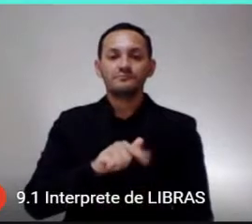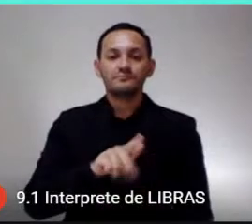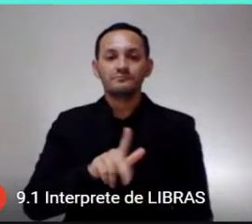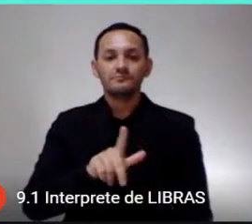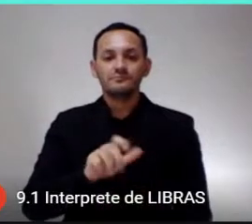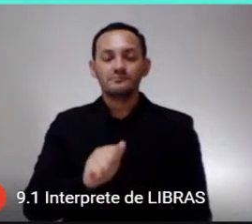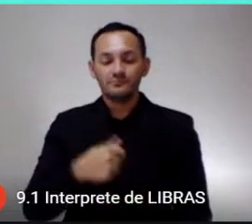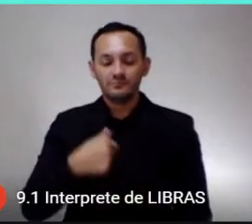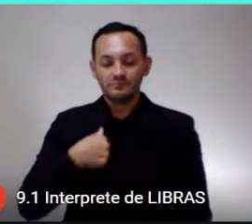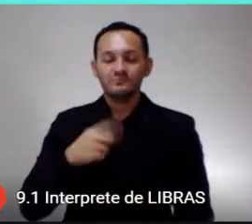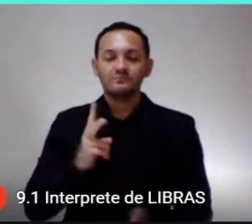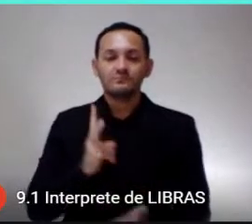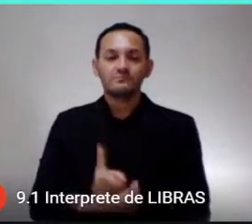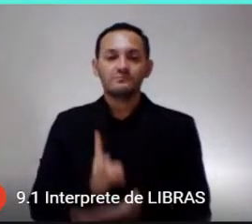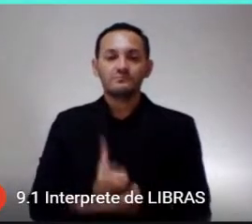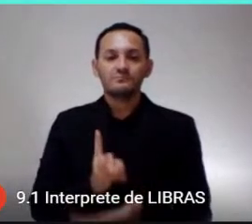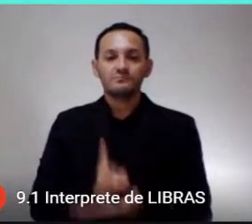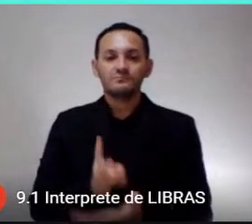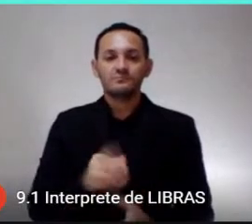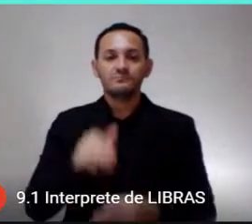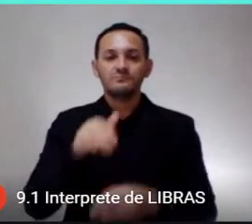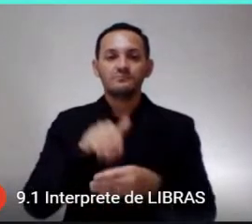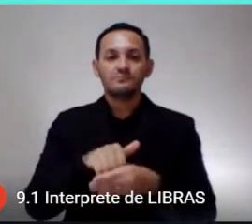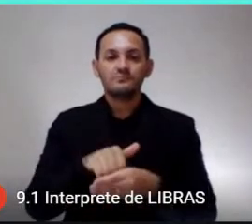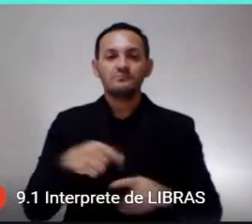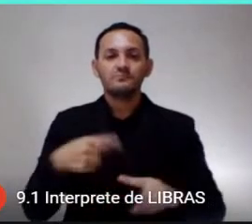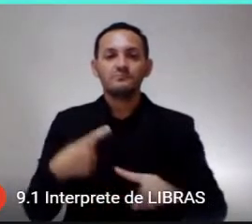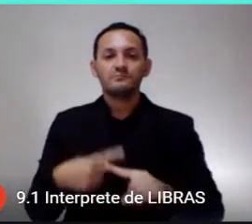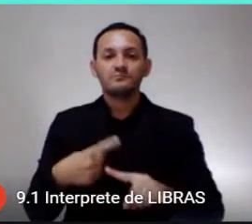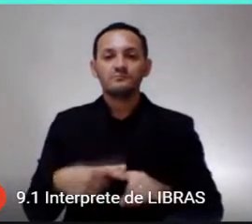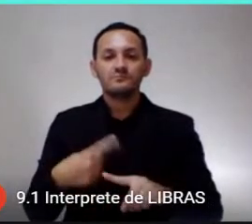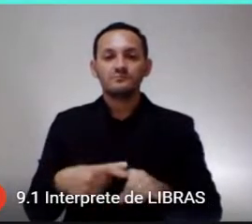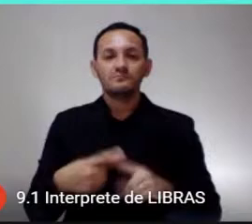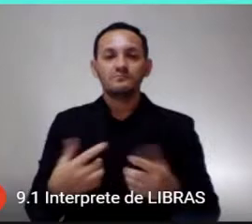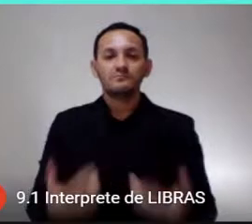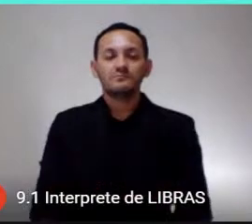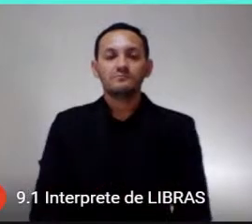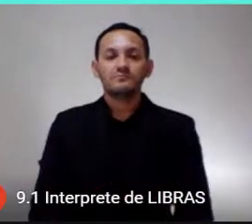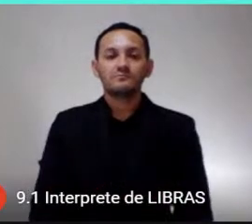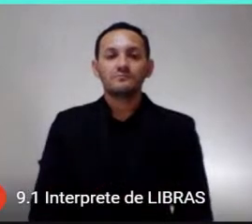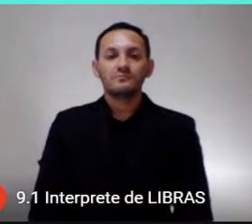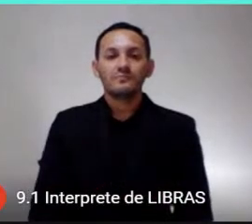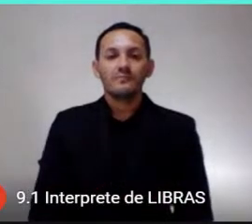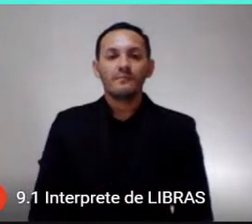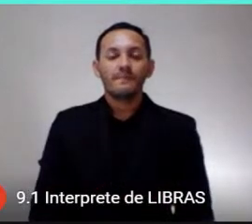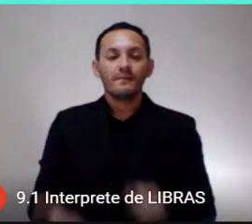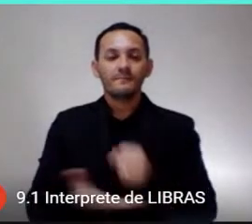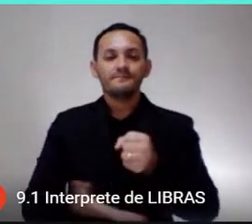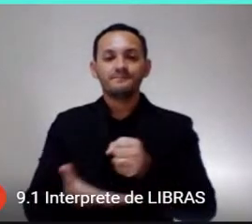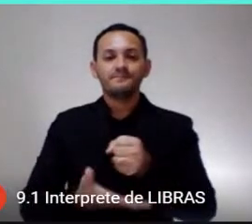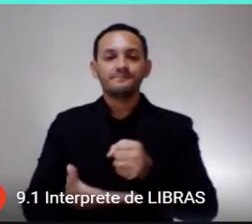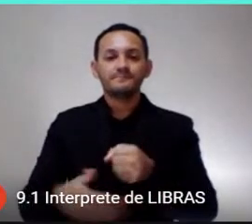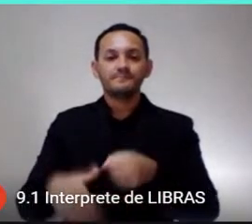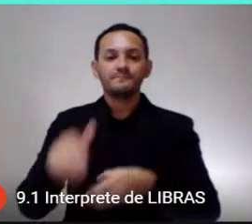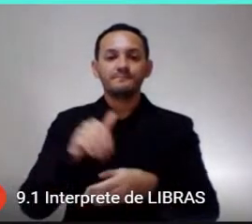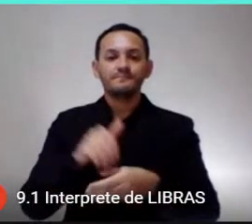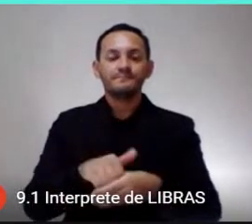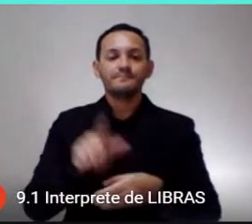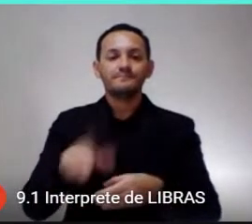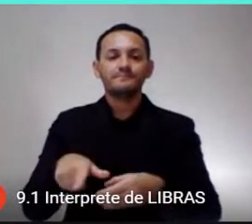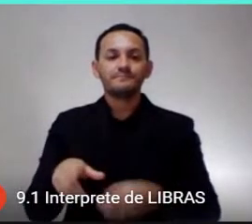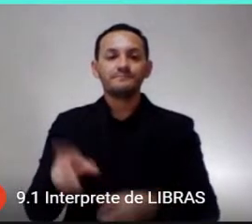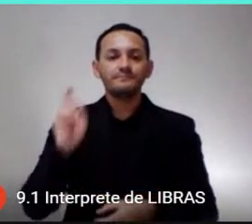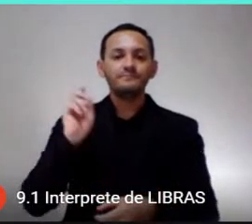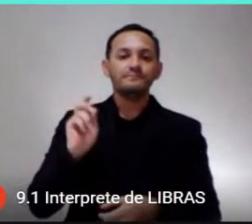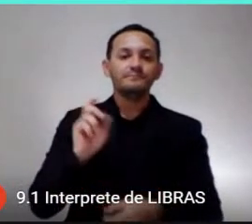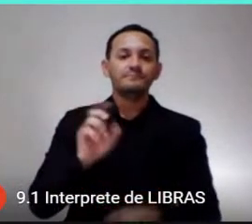quê? Na realidade, o que fundamentou o meu voto foi o precedente do próprio